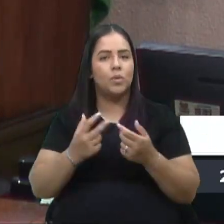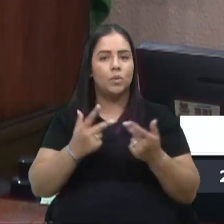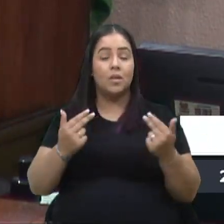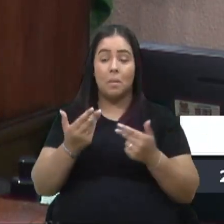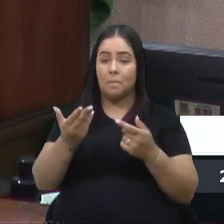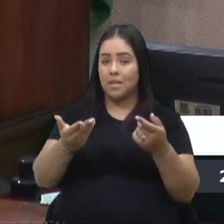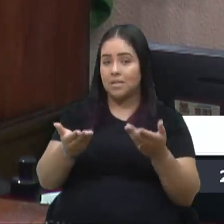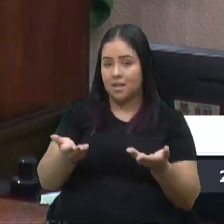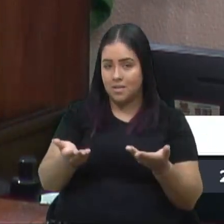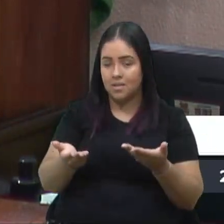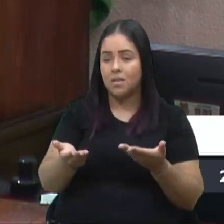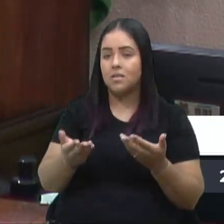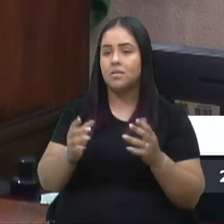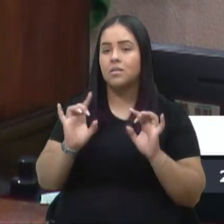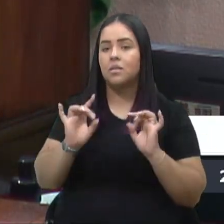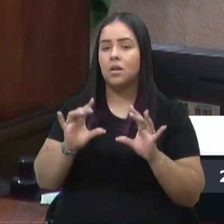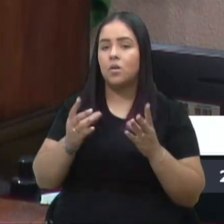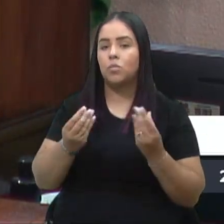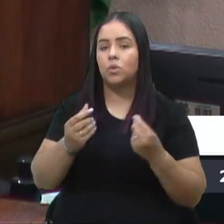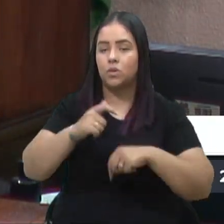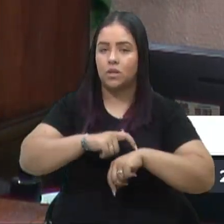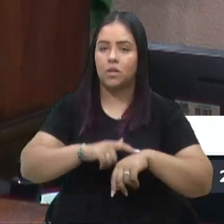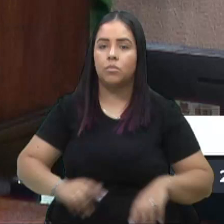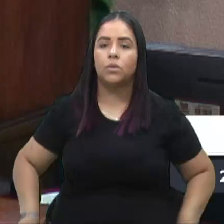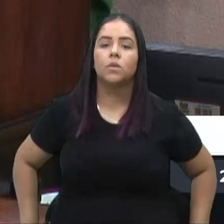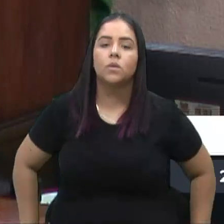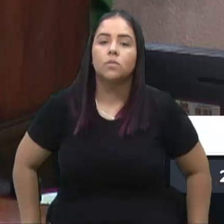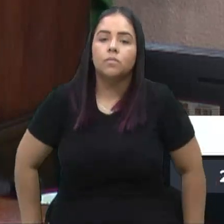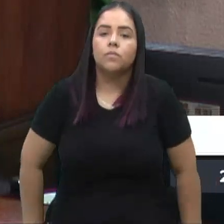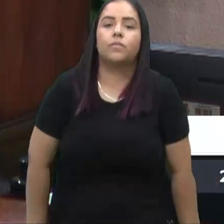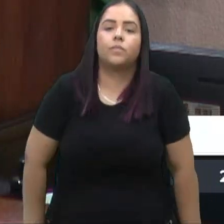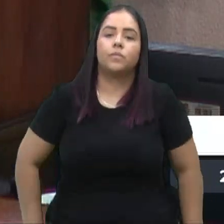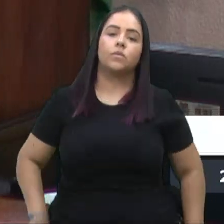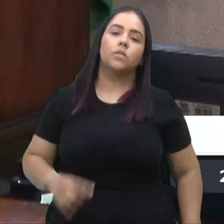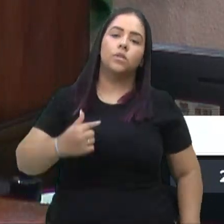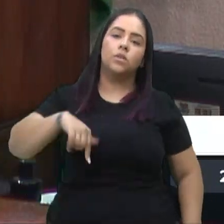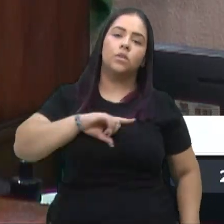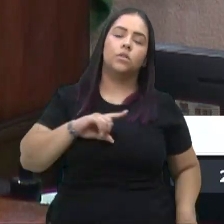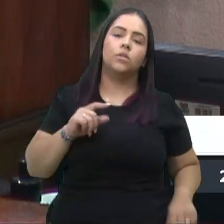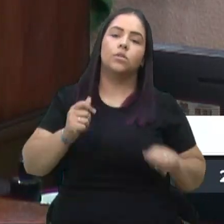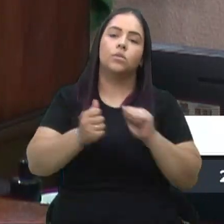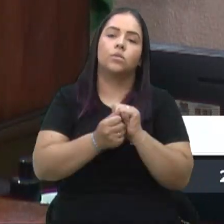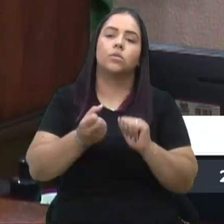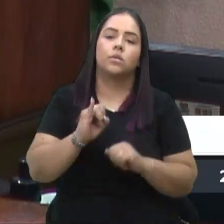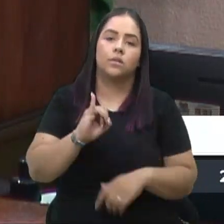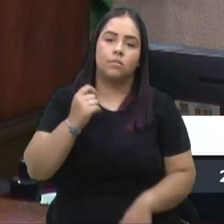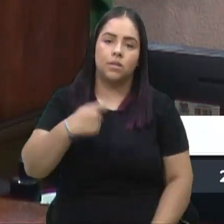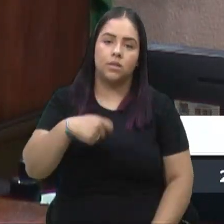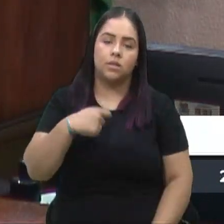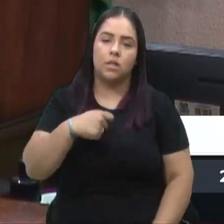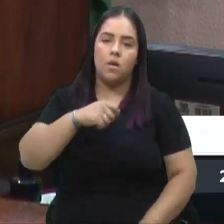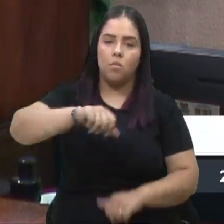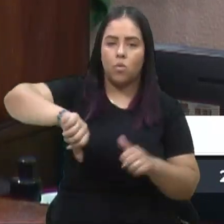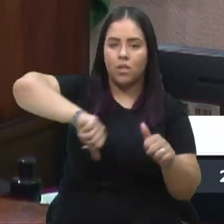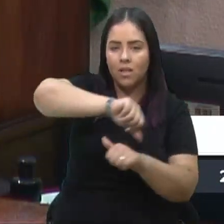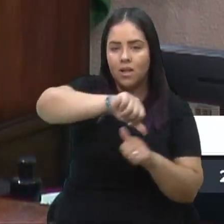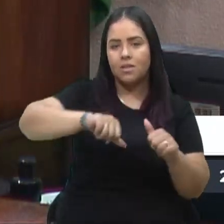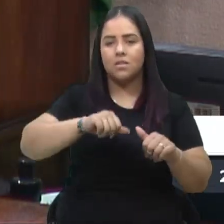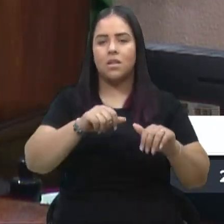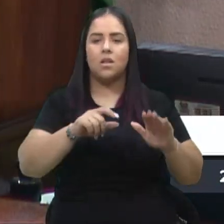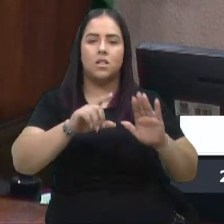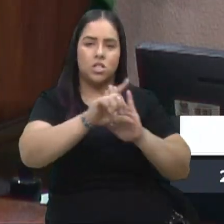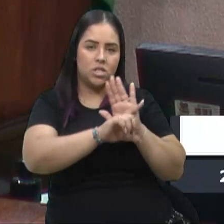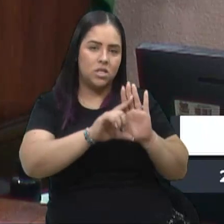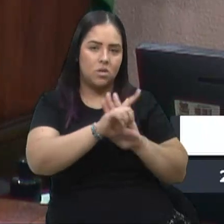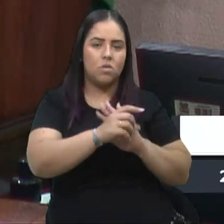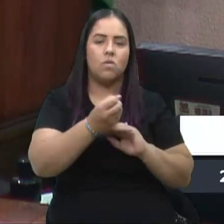em especial bastante tempo e nós estamos juntos para ver o que é possível sim se for necessário uma mudança de legislação ou